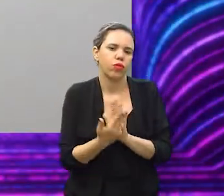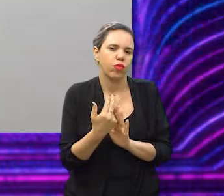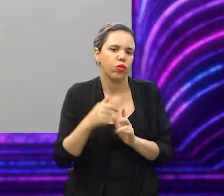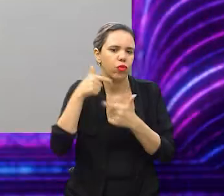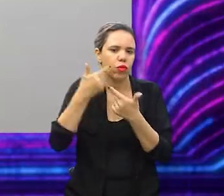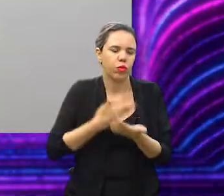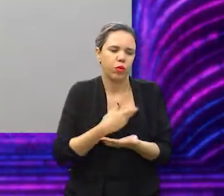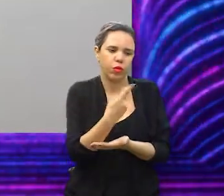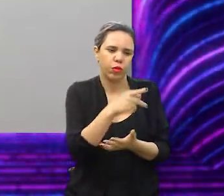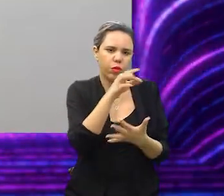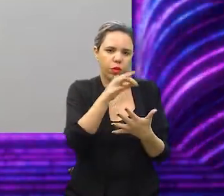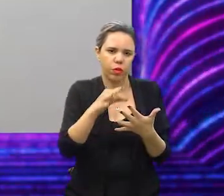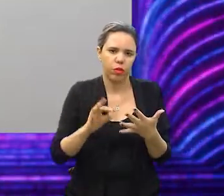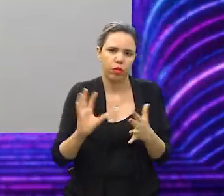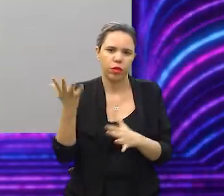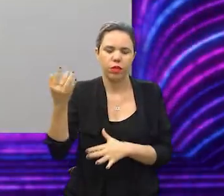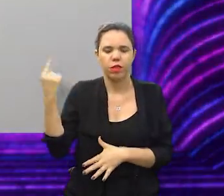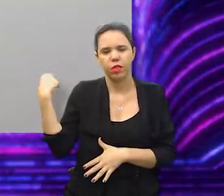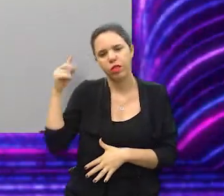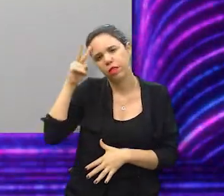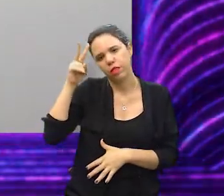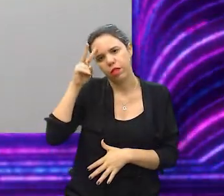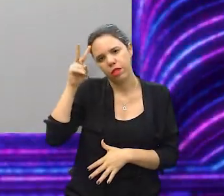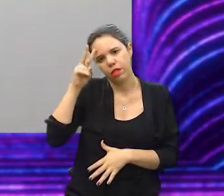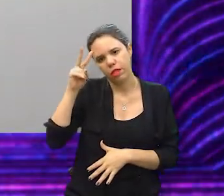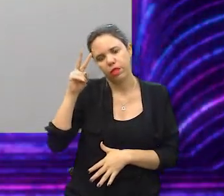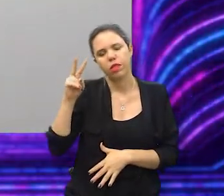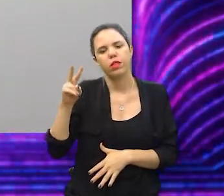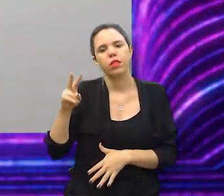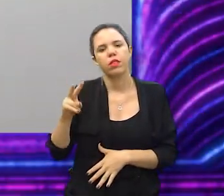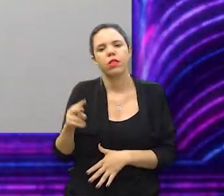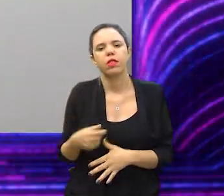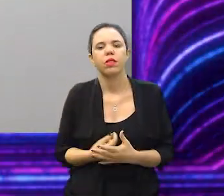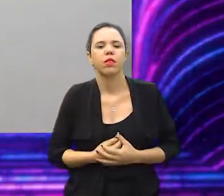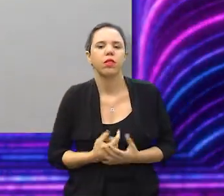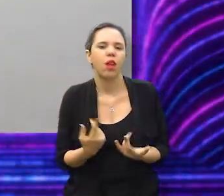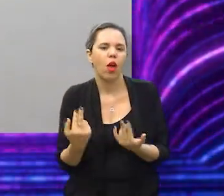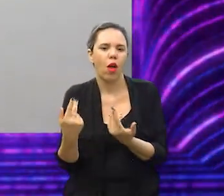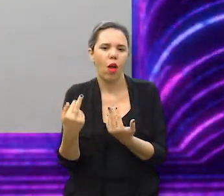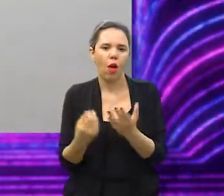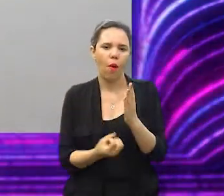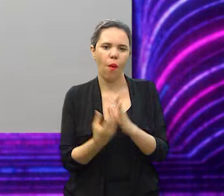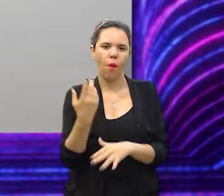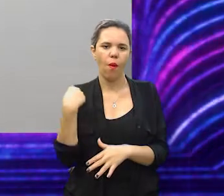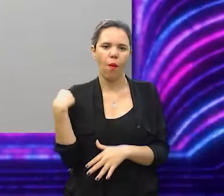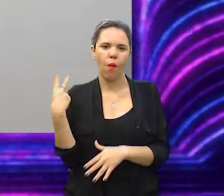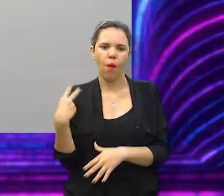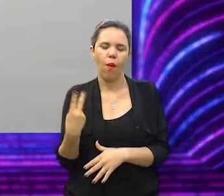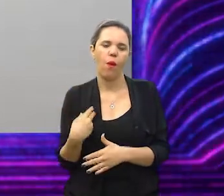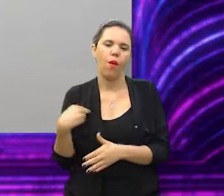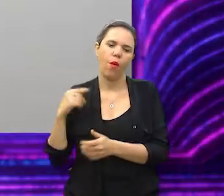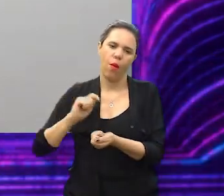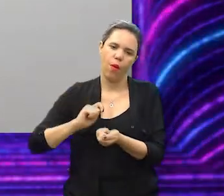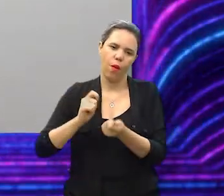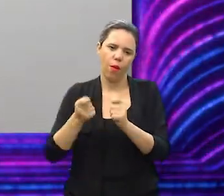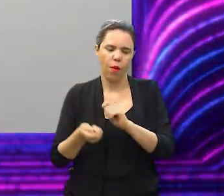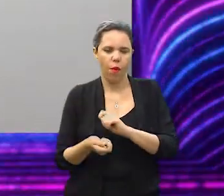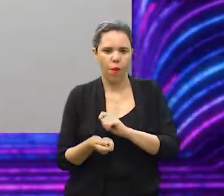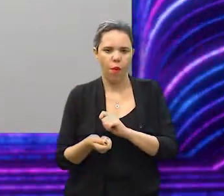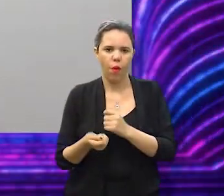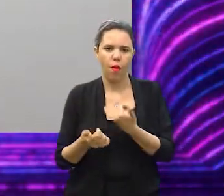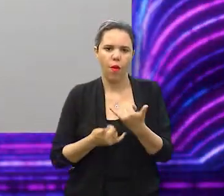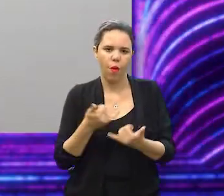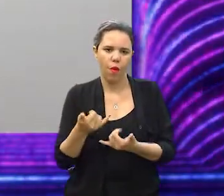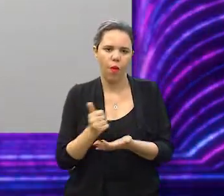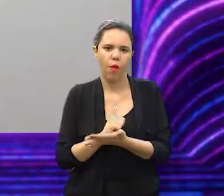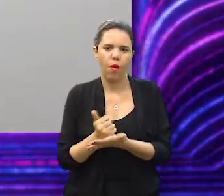meus amigos. Então, o que aconteceu ali na história, o que acontece na história em quadrinhos, é o que aconteceu, evidentemente, com algumas adaptações na mesa de jogo, né?